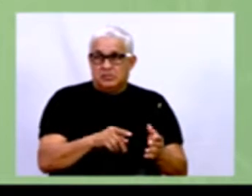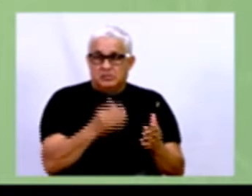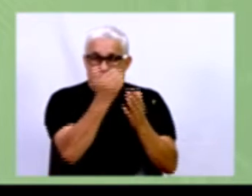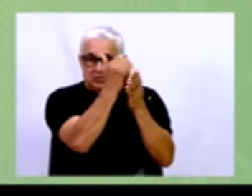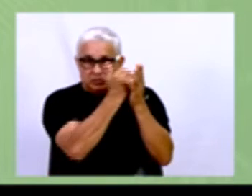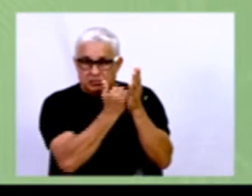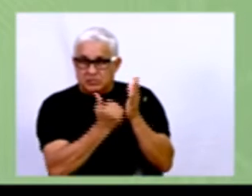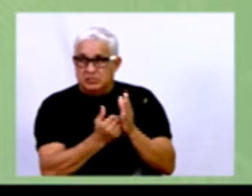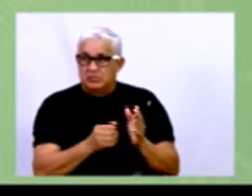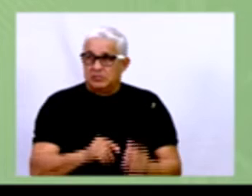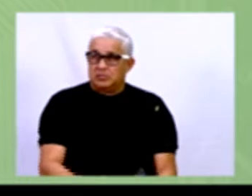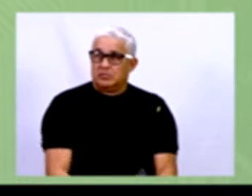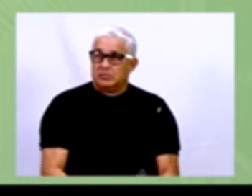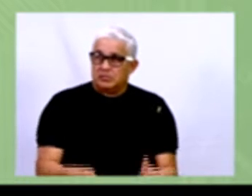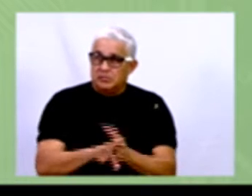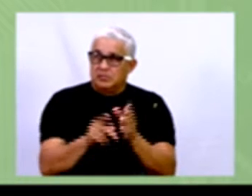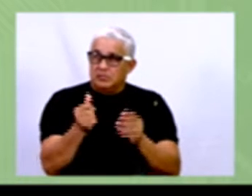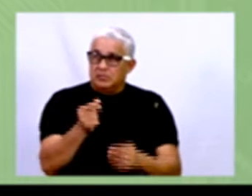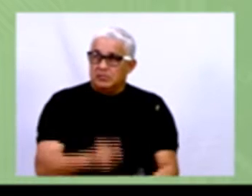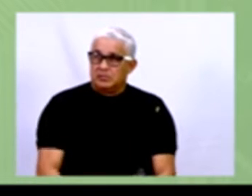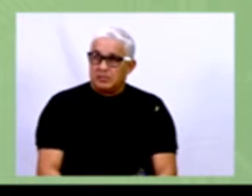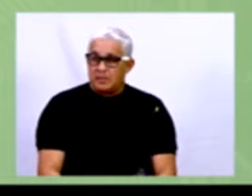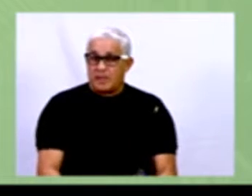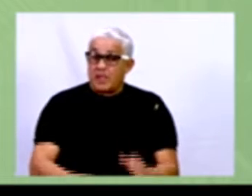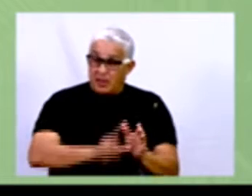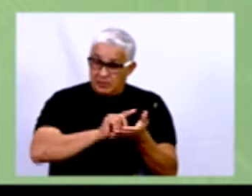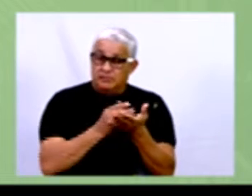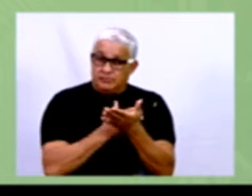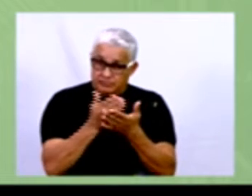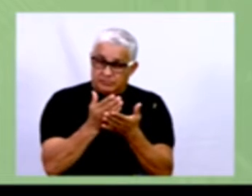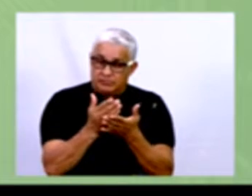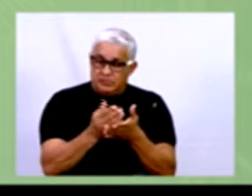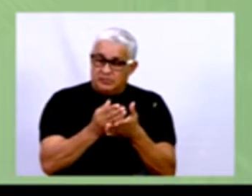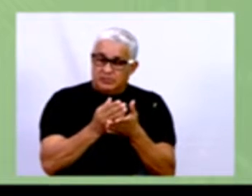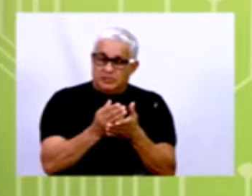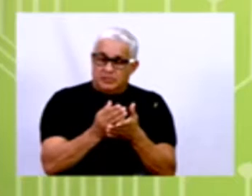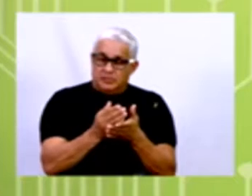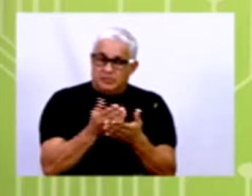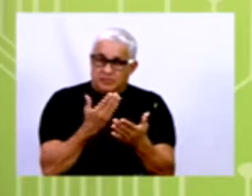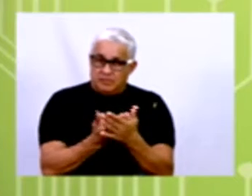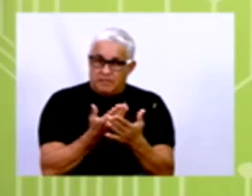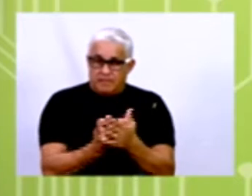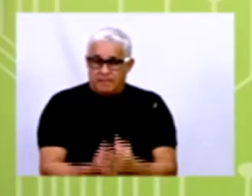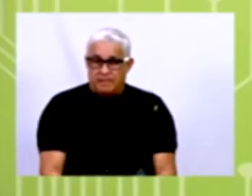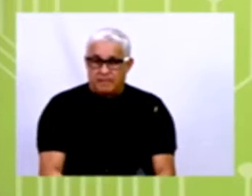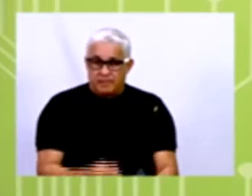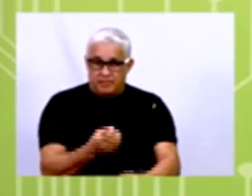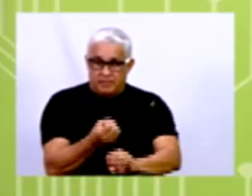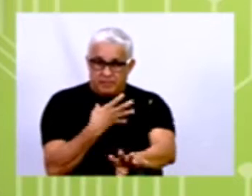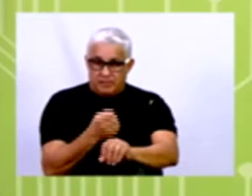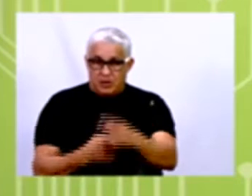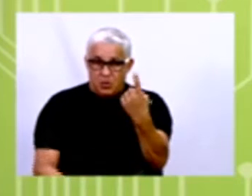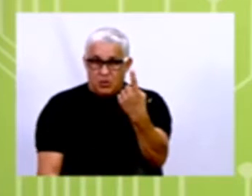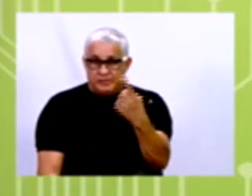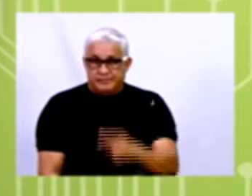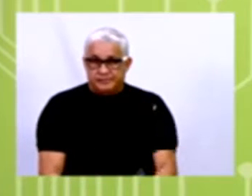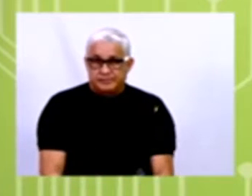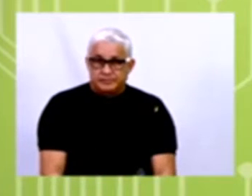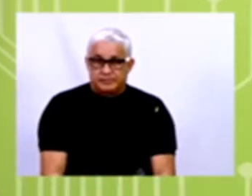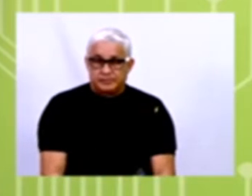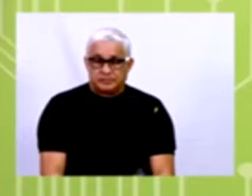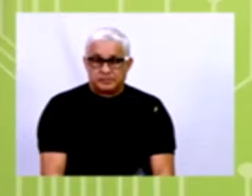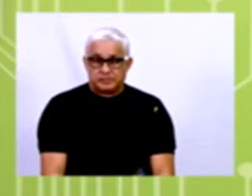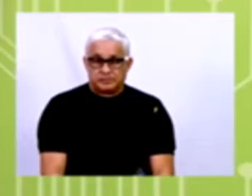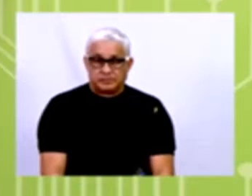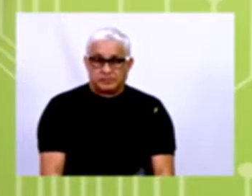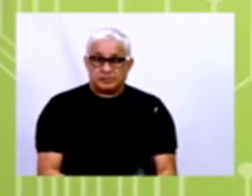economia. Ok. Antes de nós entrarmos na nossa teleaula número 1,